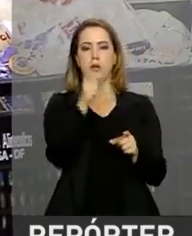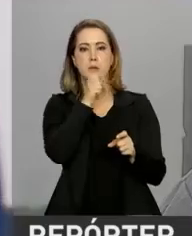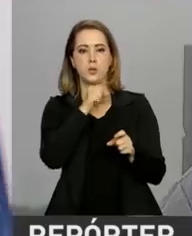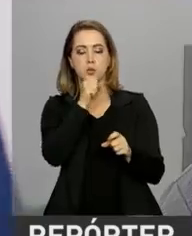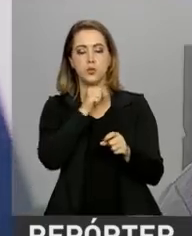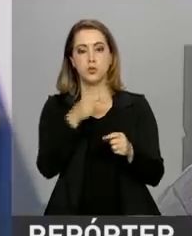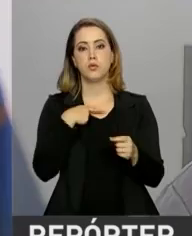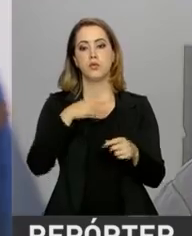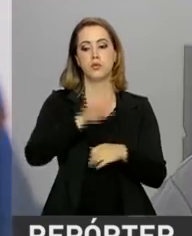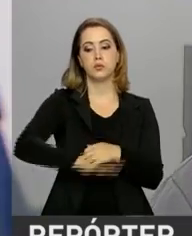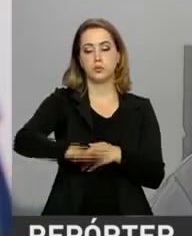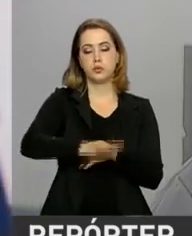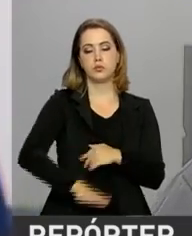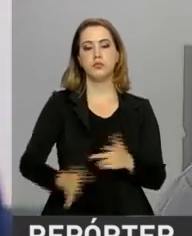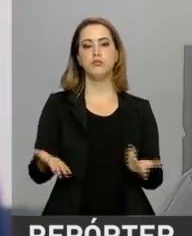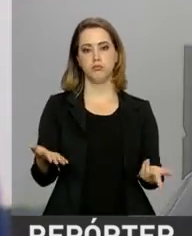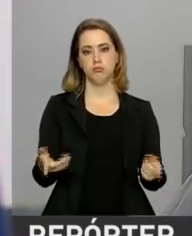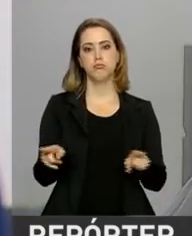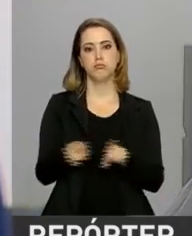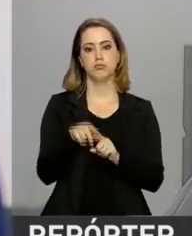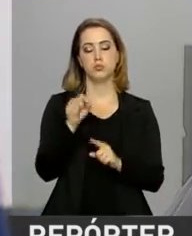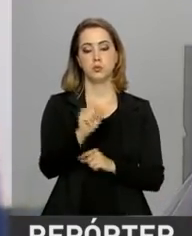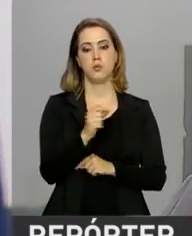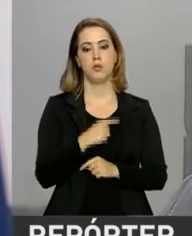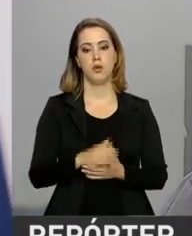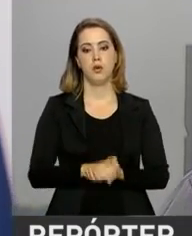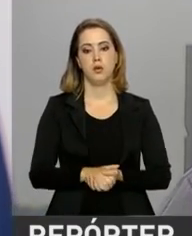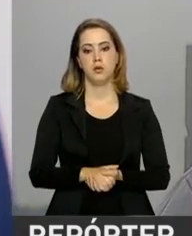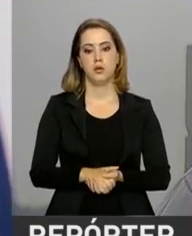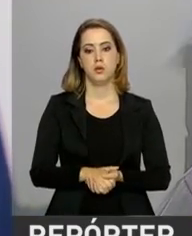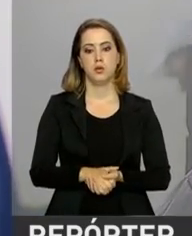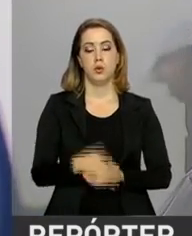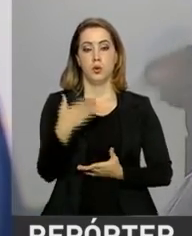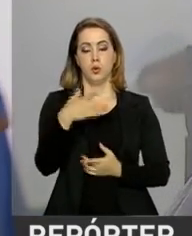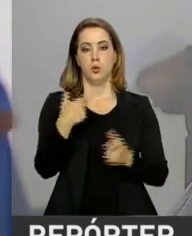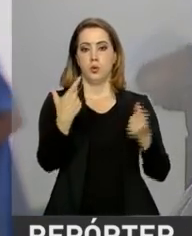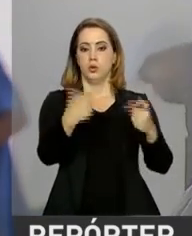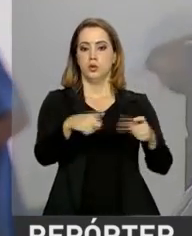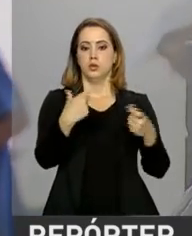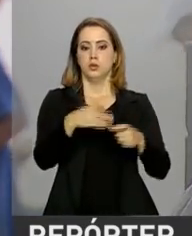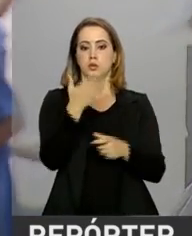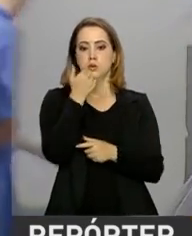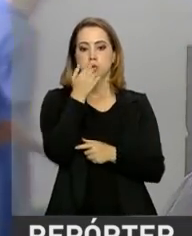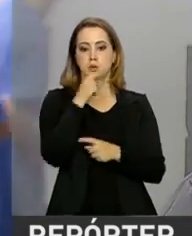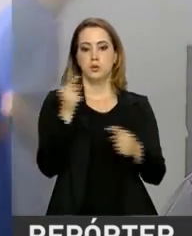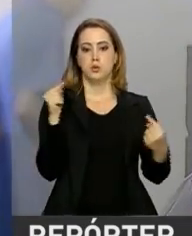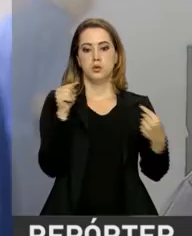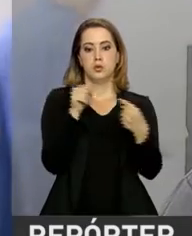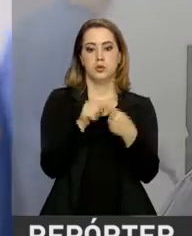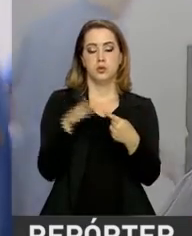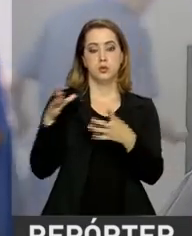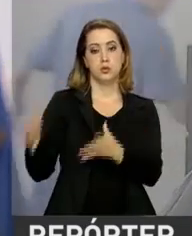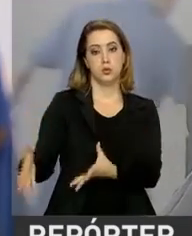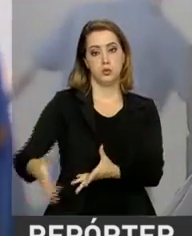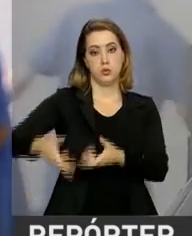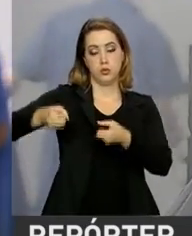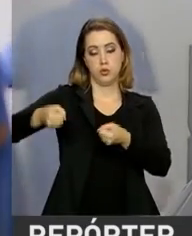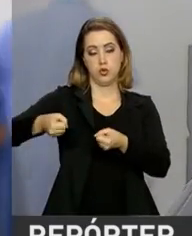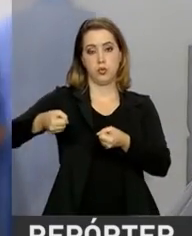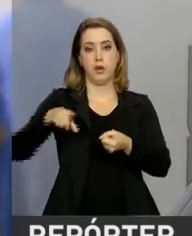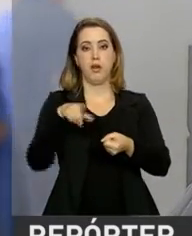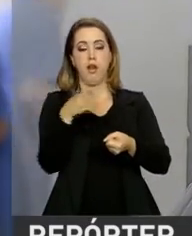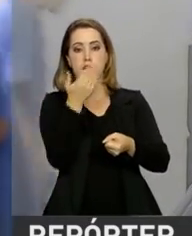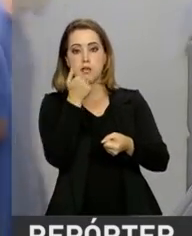do banco de alimentos ele foi criado dentro da ceasa justamente com esse objetivo de pegar esses alimentos que eram